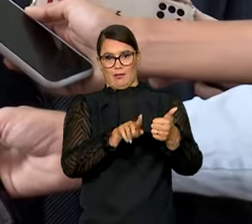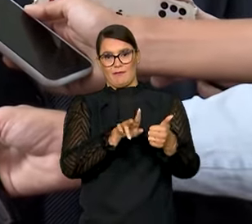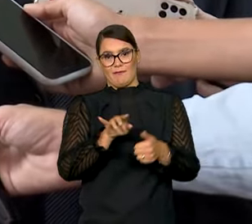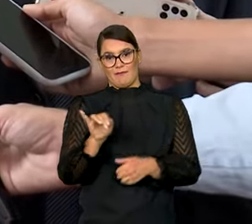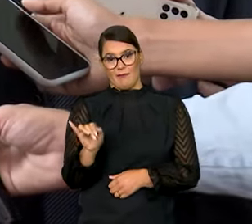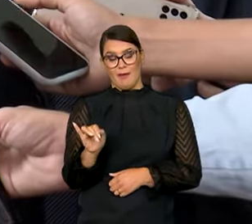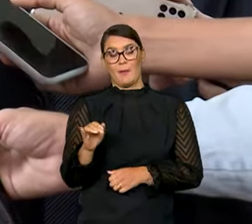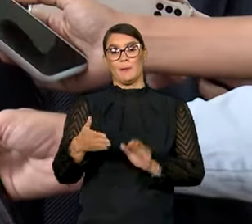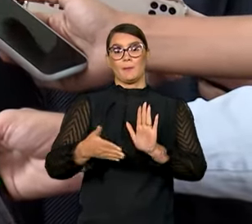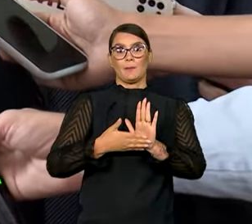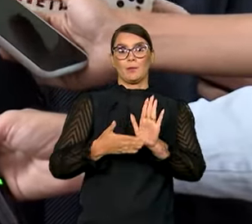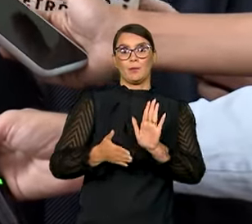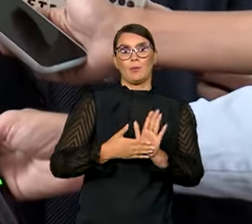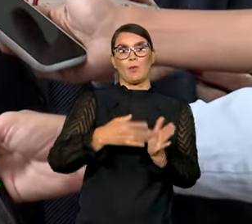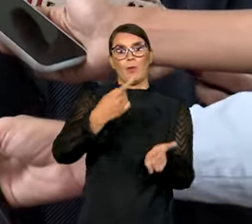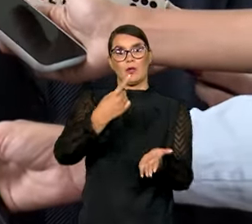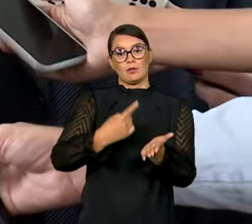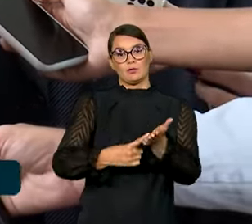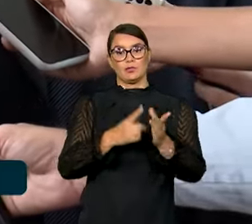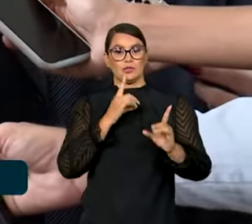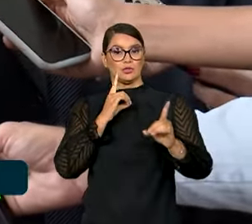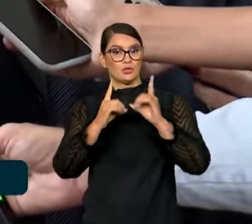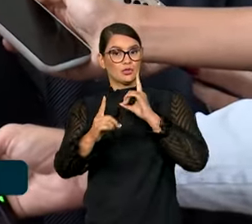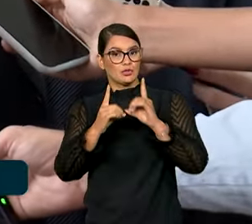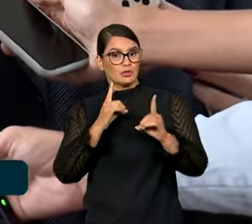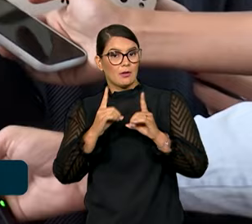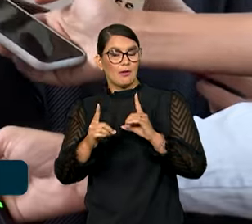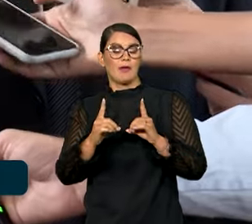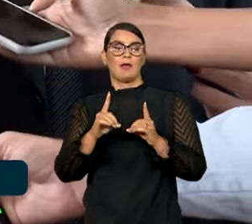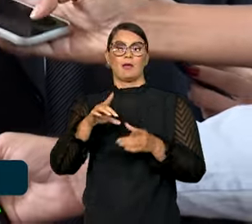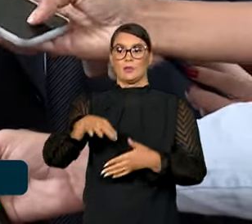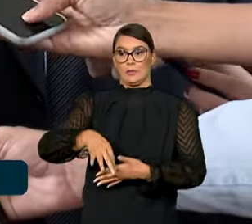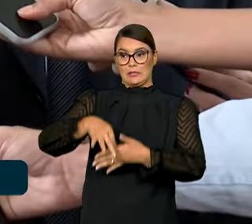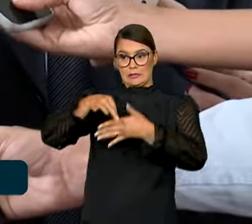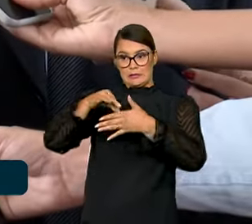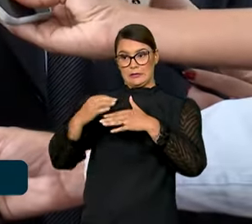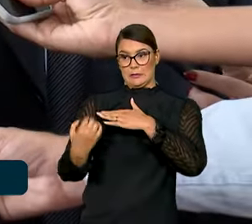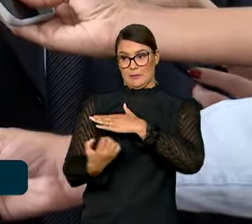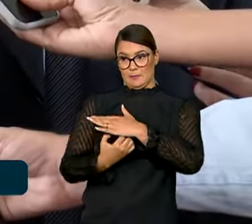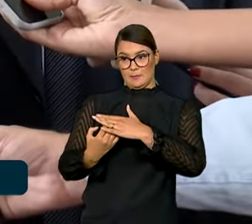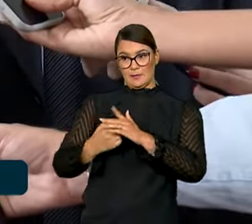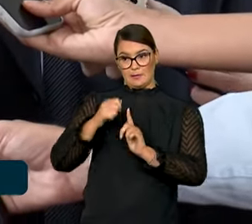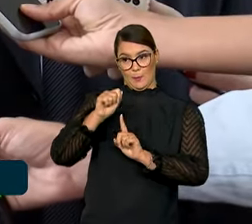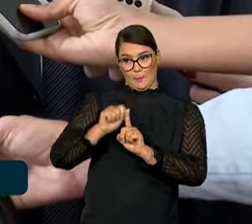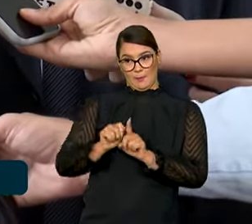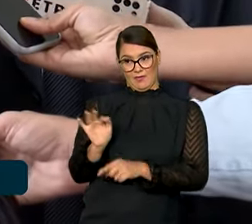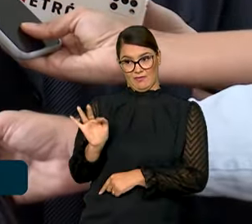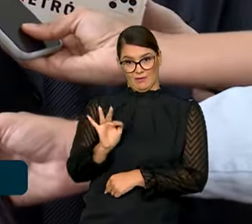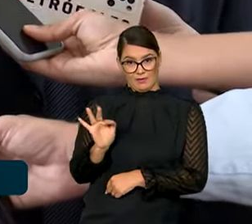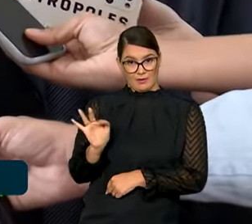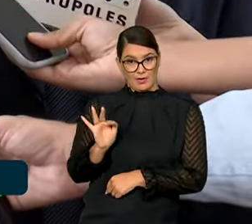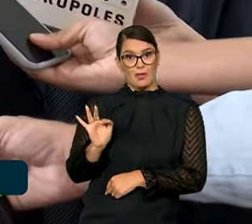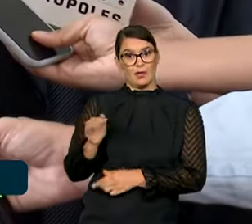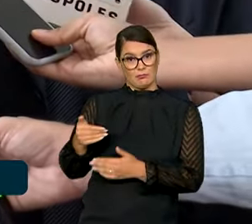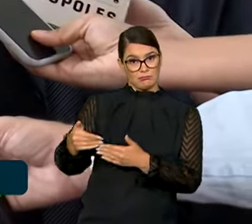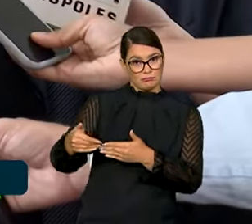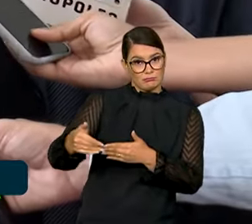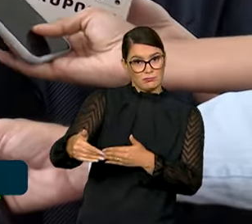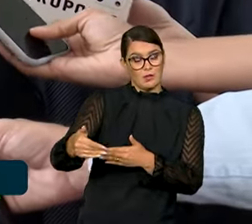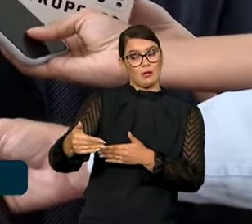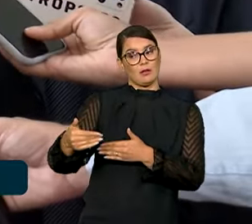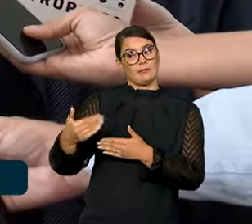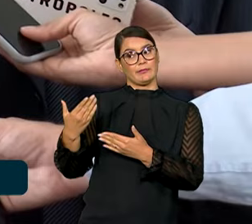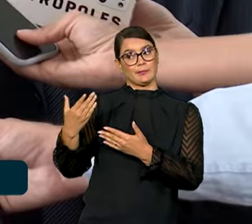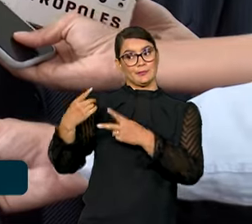vamos propor uma agenda de diálogo com as lideranças empresariais no mês de fevereiro. Até lá, as equipes vão trabalhar esses